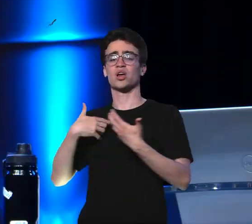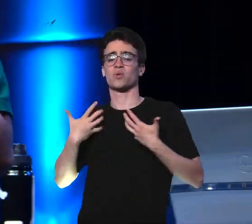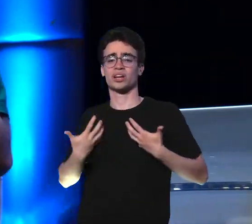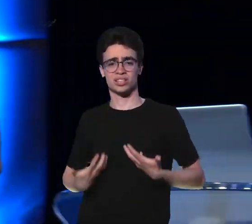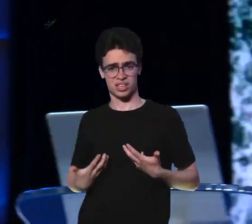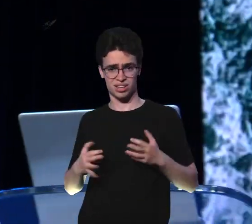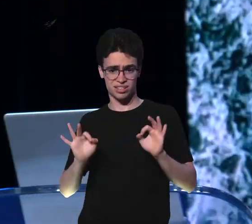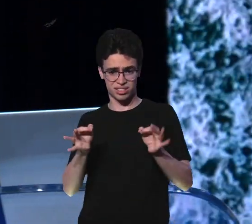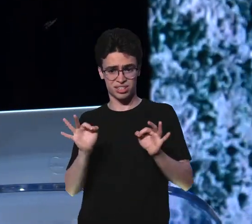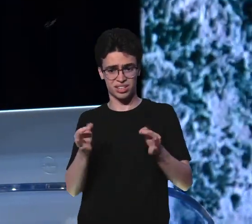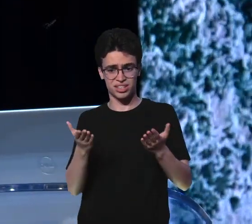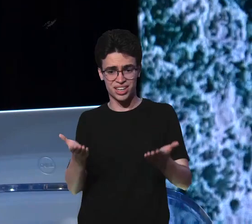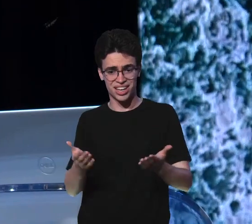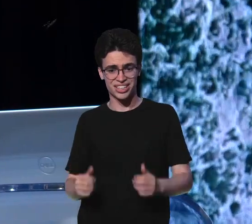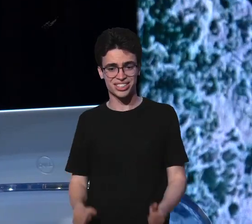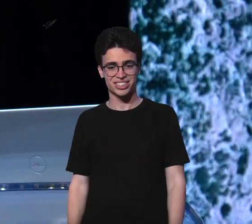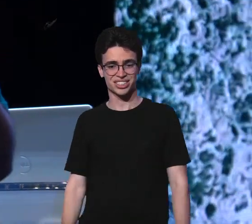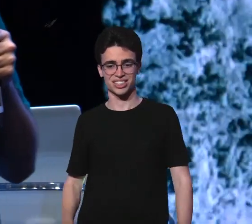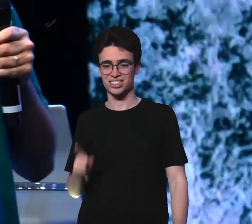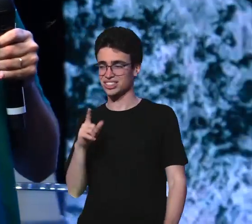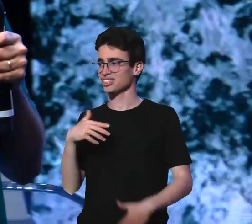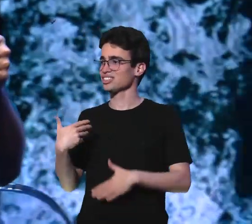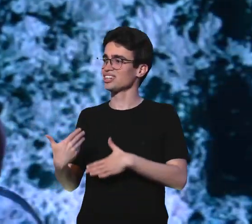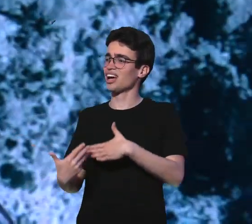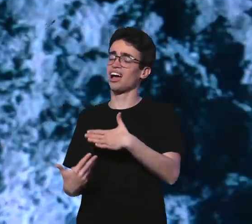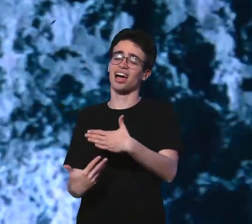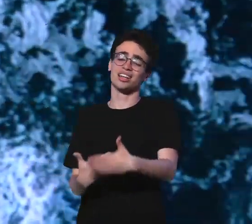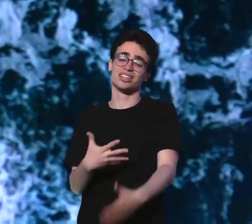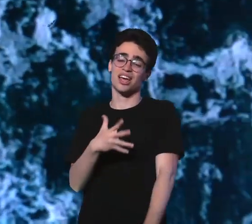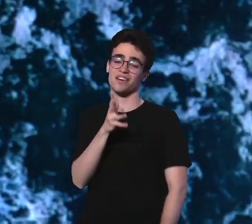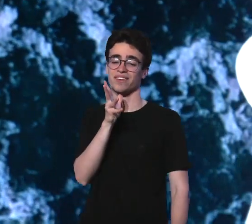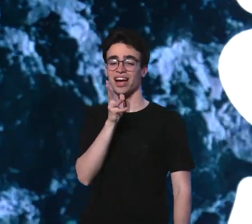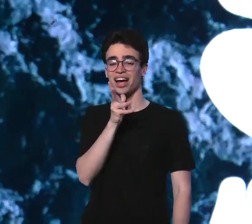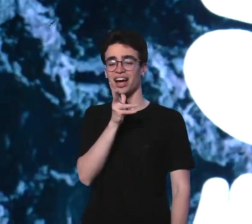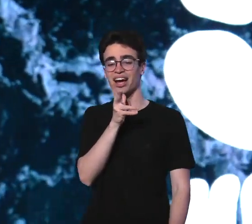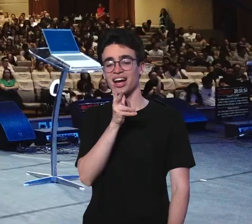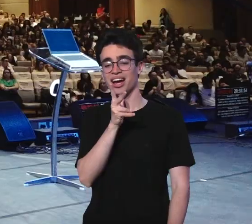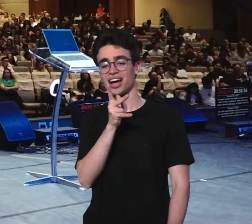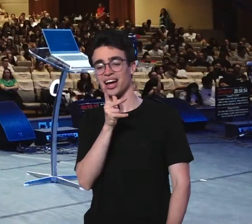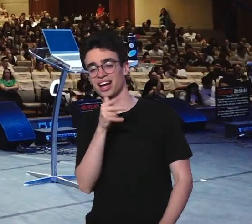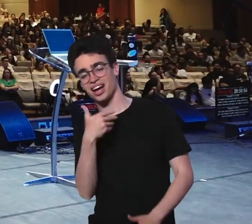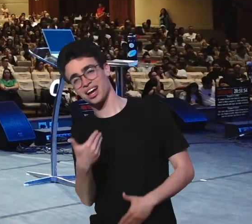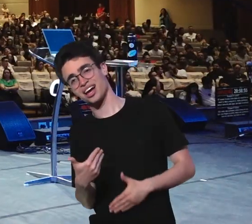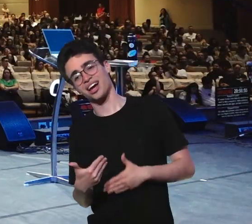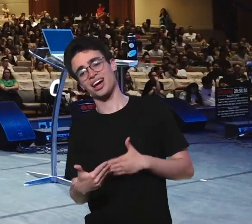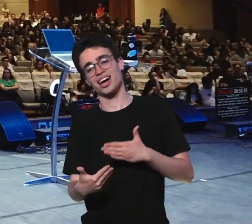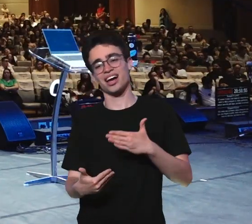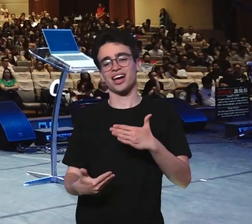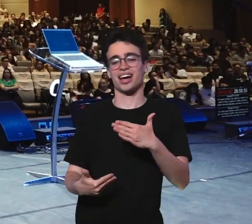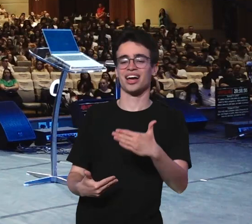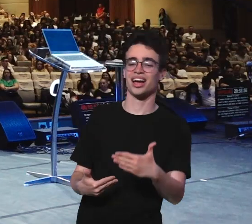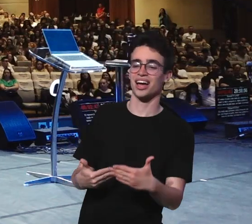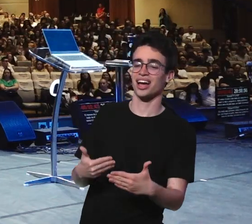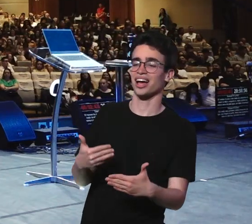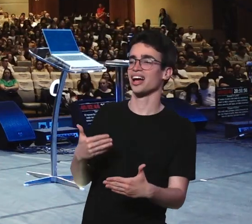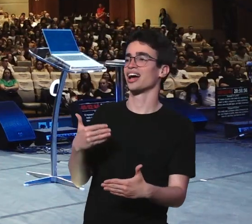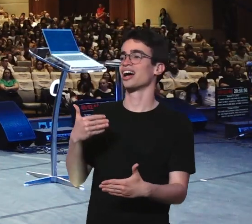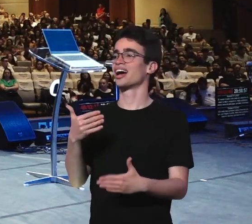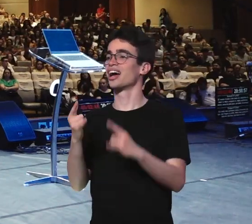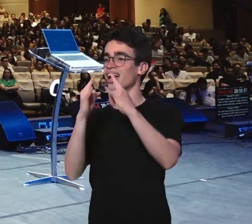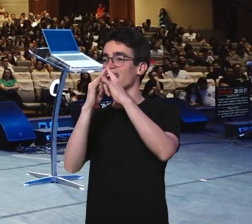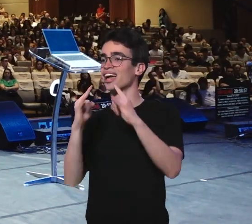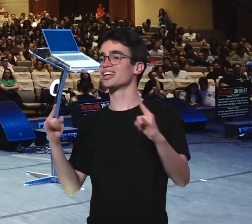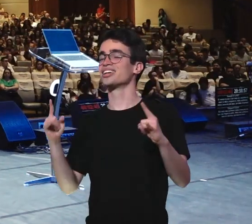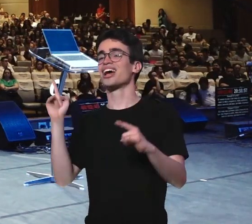não é? Você vai ficando mais devagar, mais tranquilo. Teu retiro já é